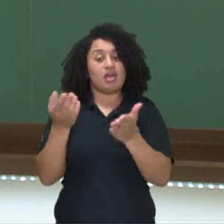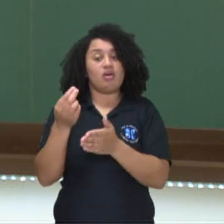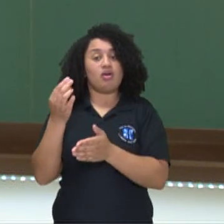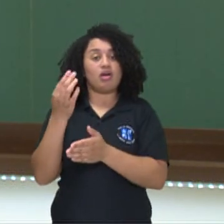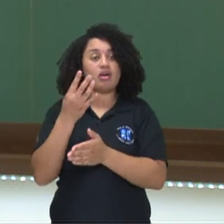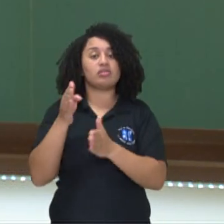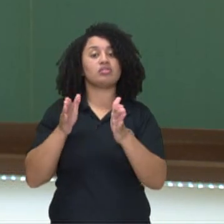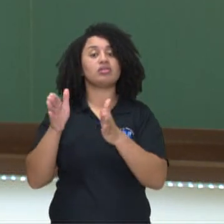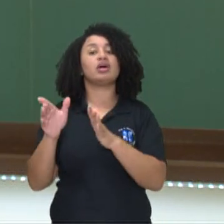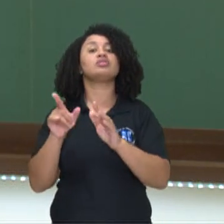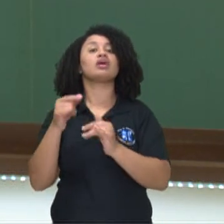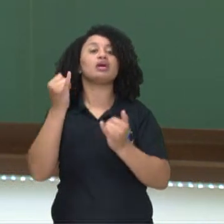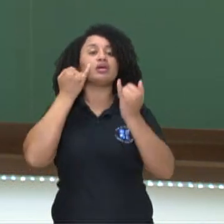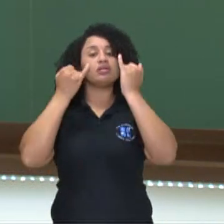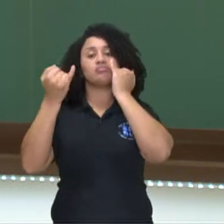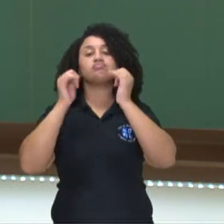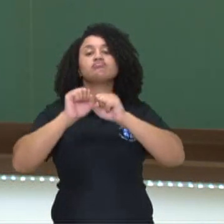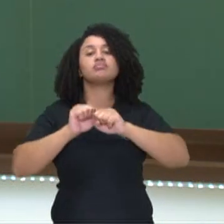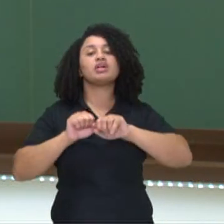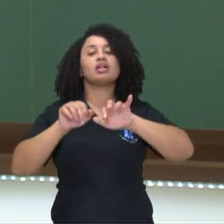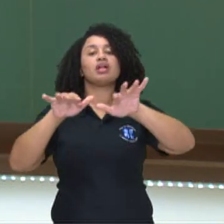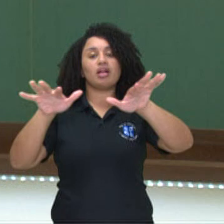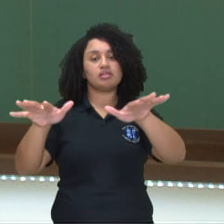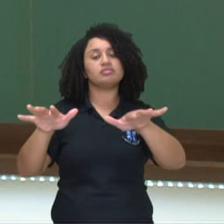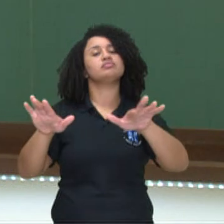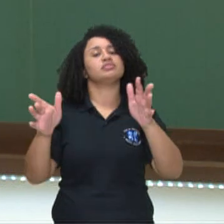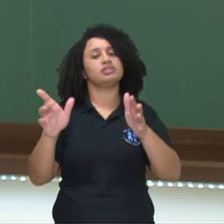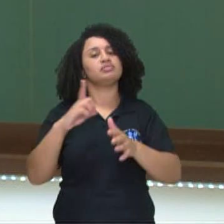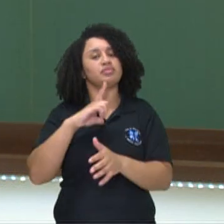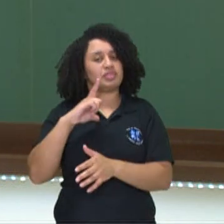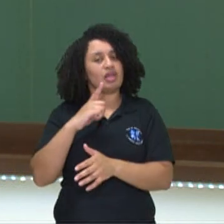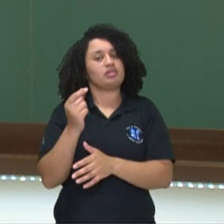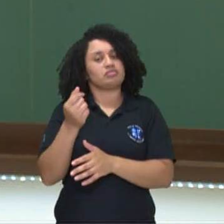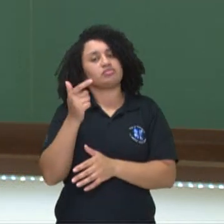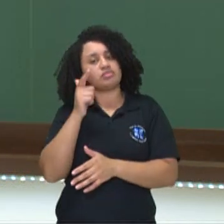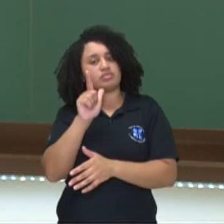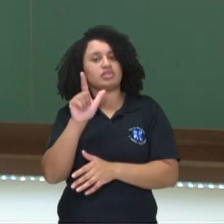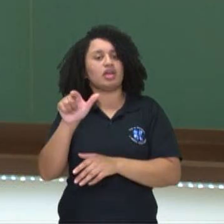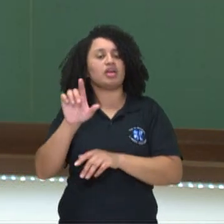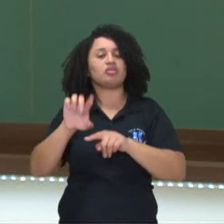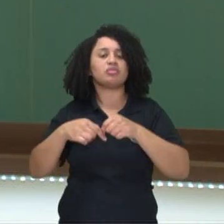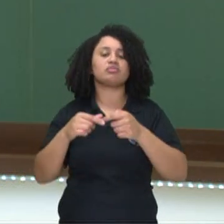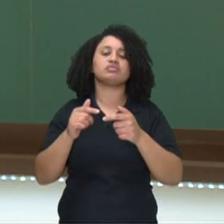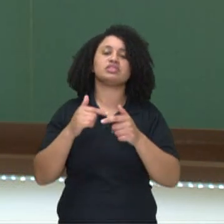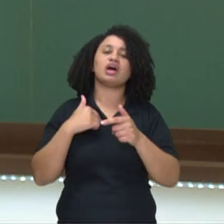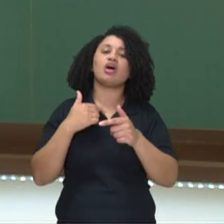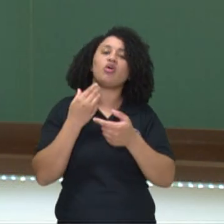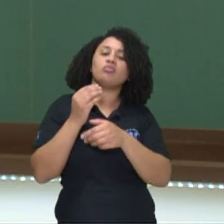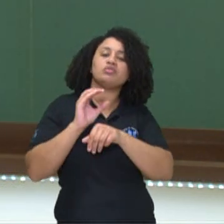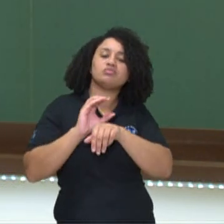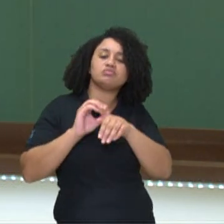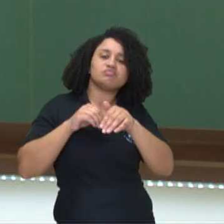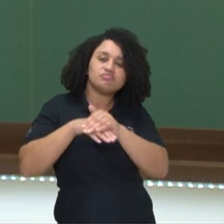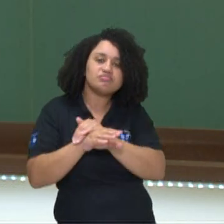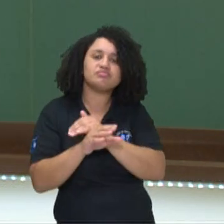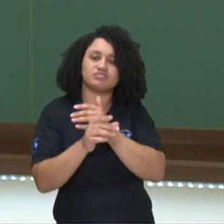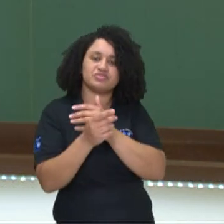movimentação da informação. Então você literalmente tem rentabilidade no mercado de ações, a